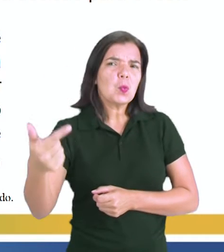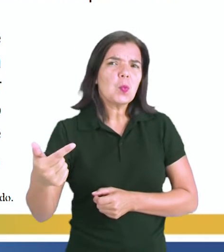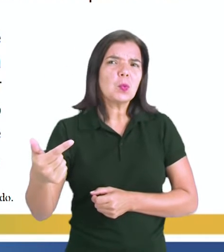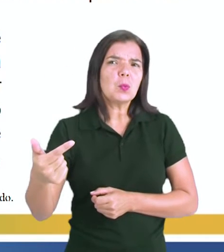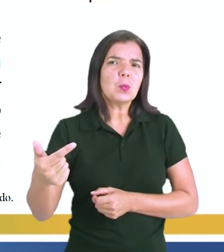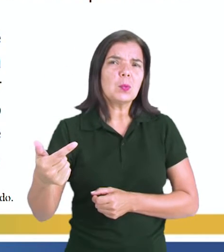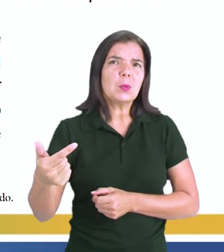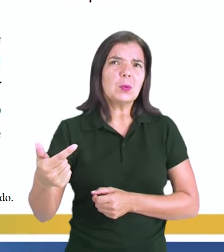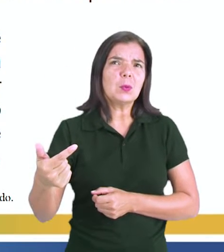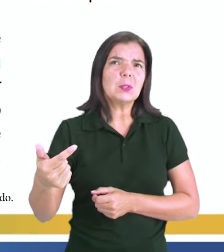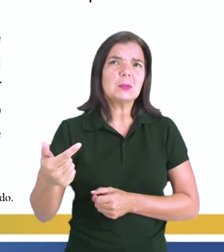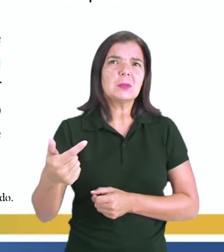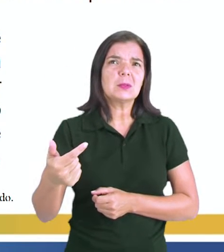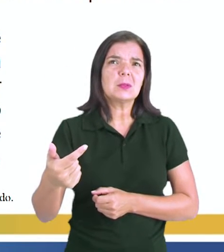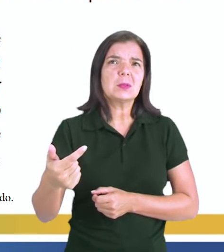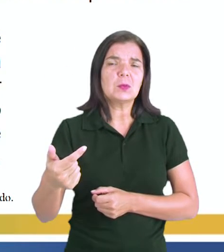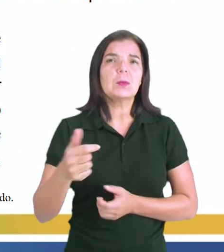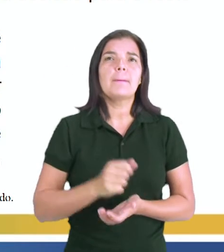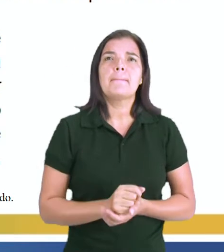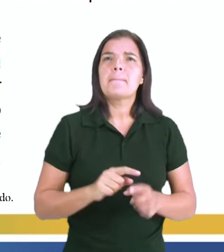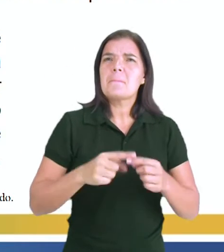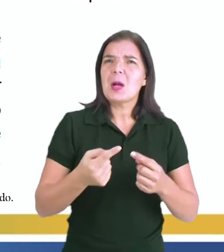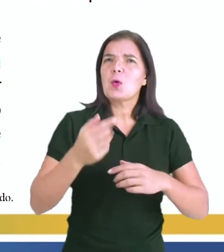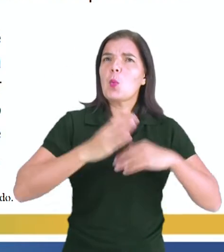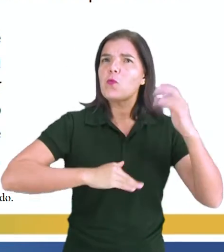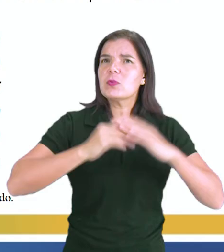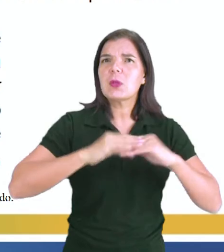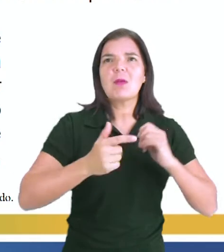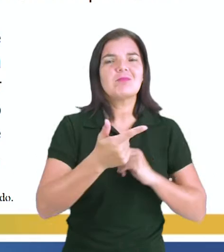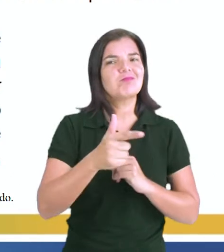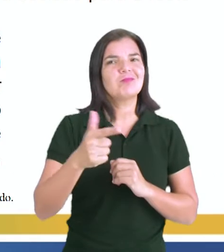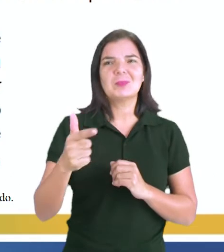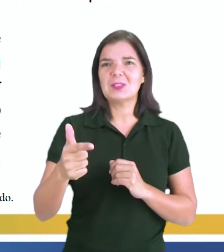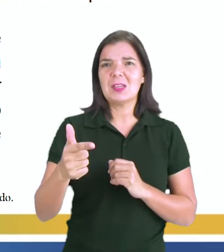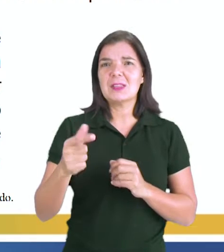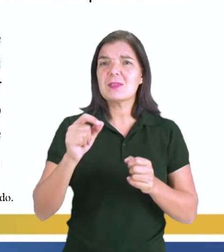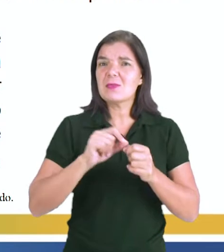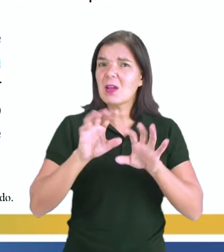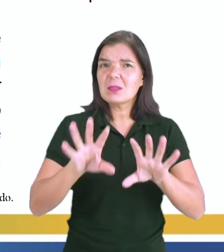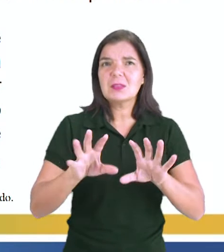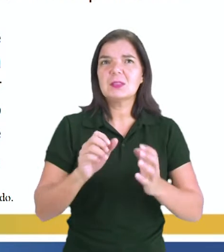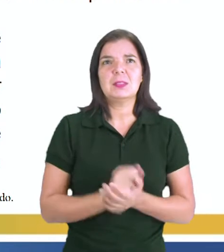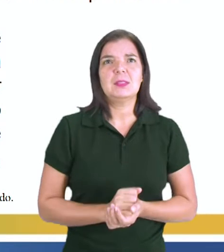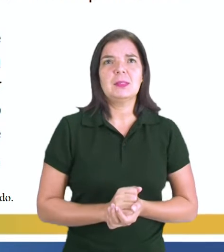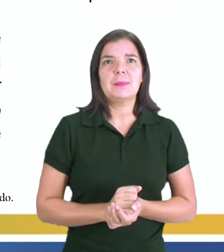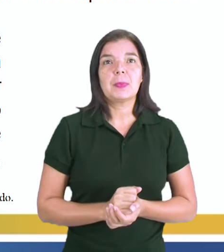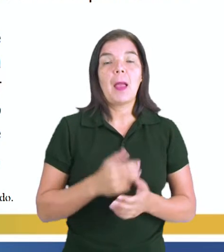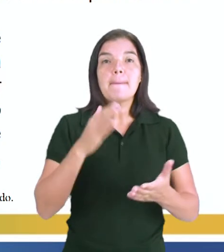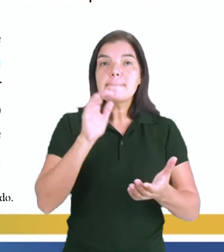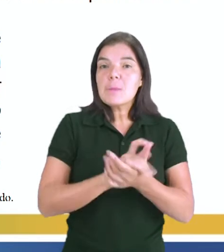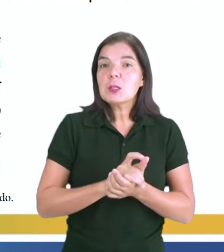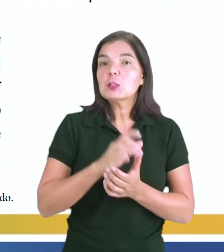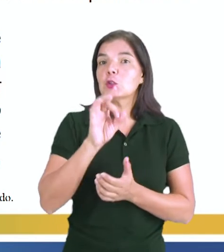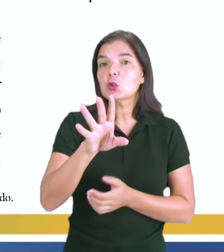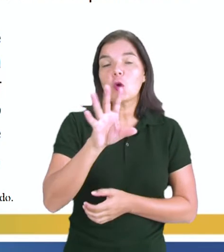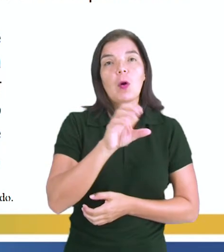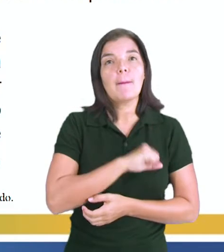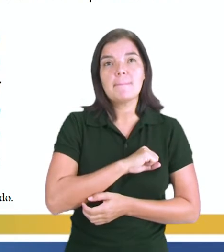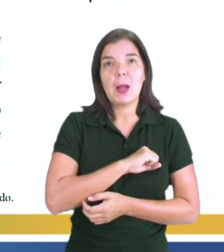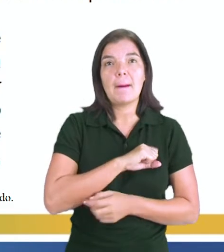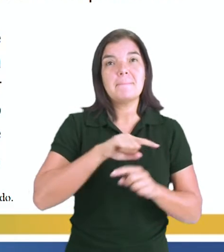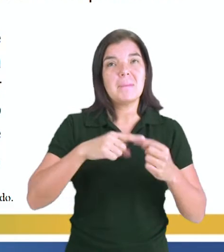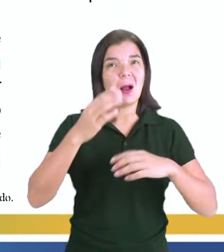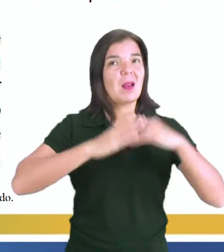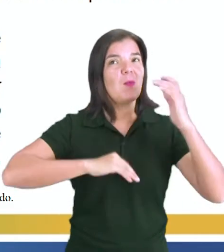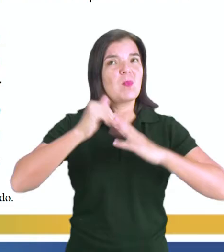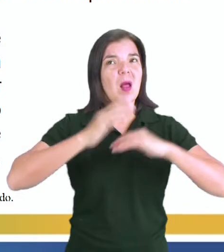está com uma outra ou um outro. Mas com a profissão não tem jeito de fazer assim. Para casar, basta amar. Mas